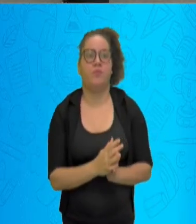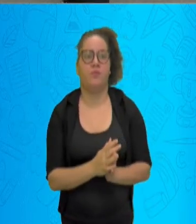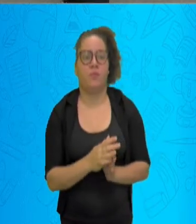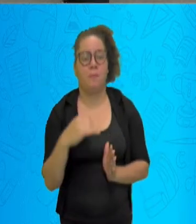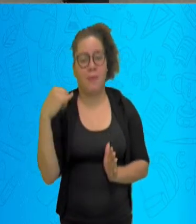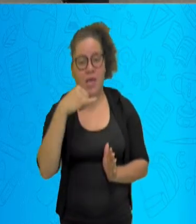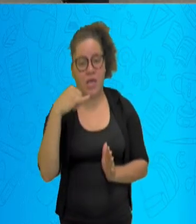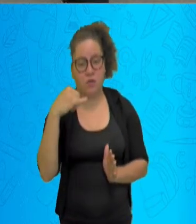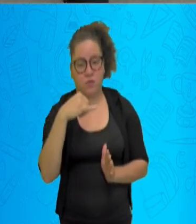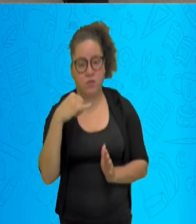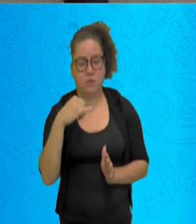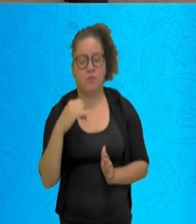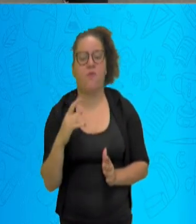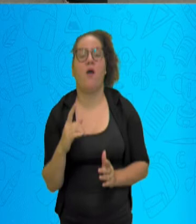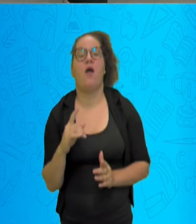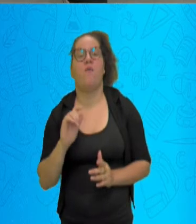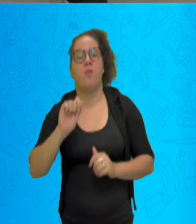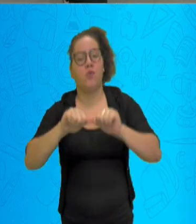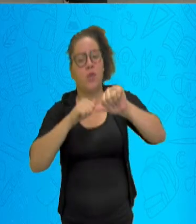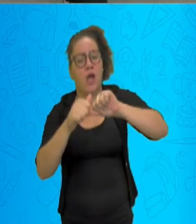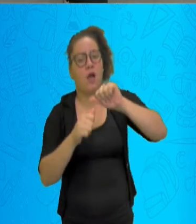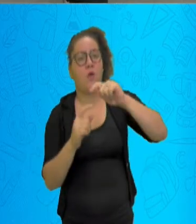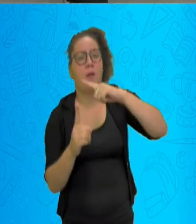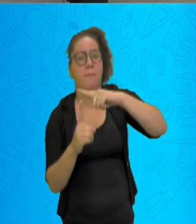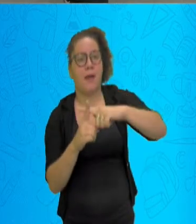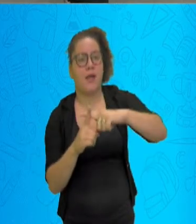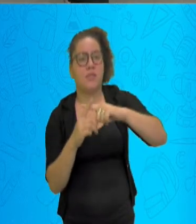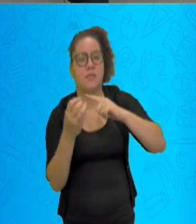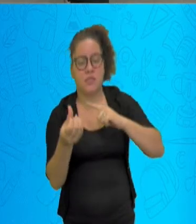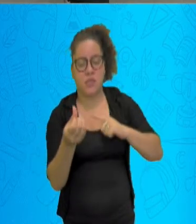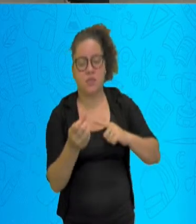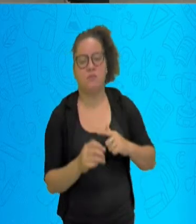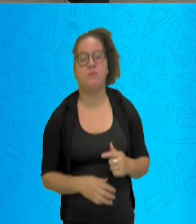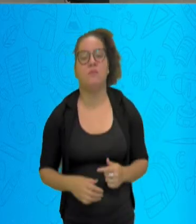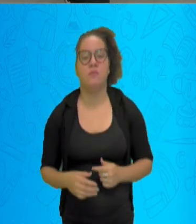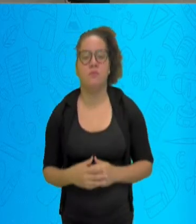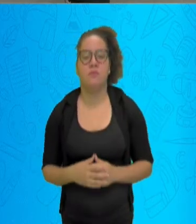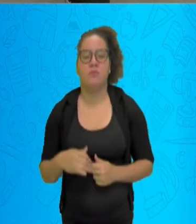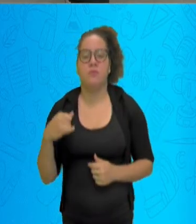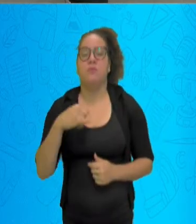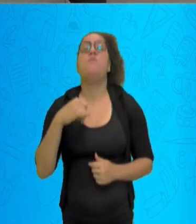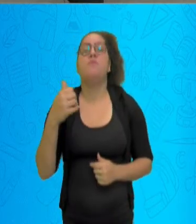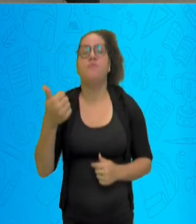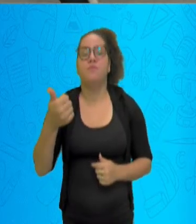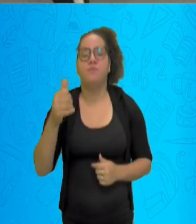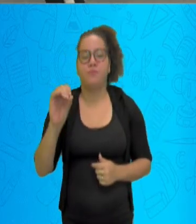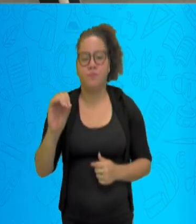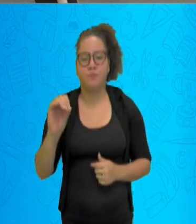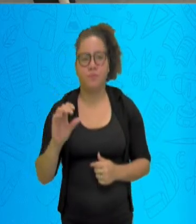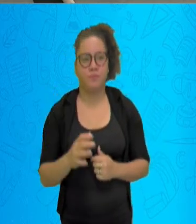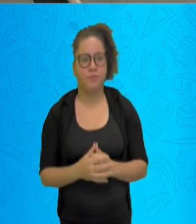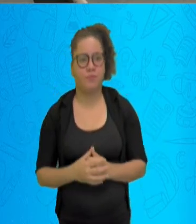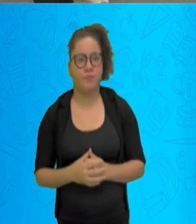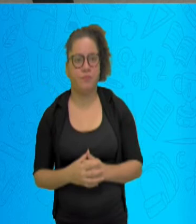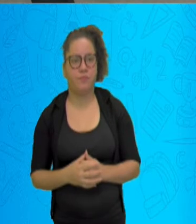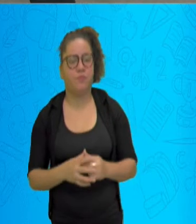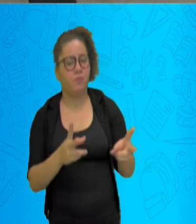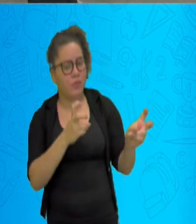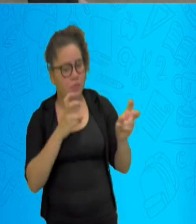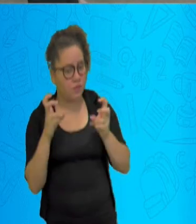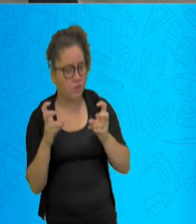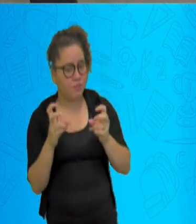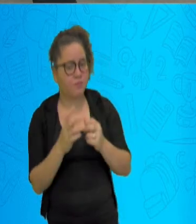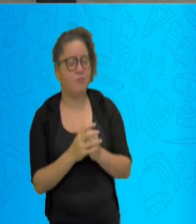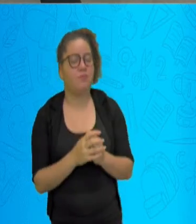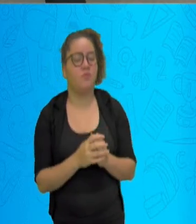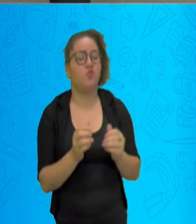vai ficar mais 6. Se aqui é mais, vai ficar menos 10. Então, olha bem, vamos juntar